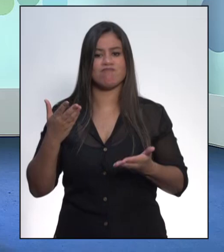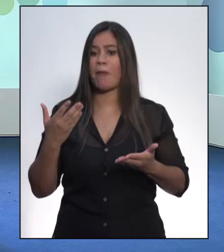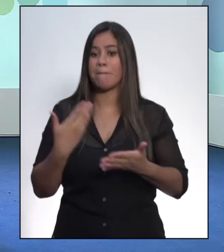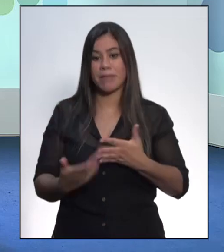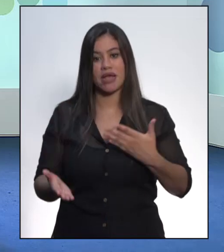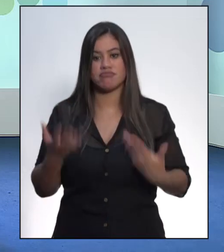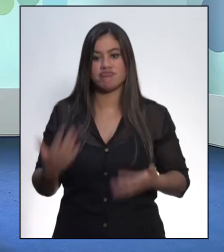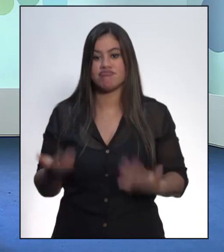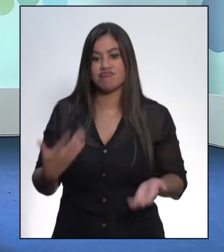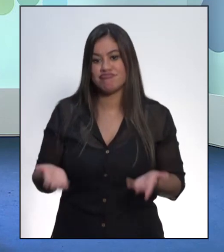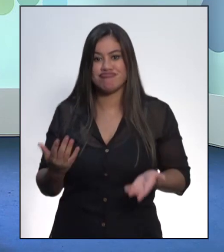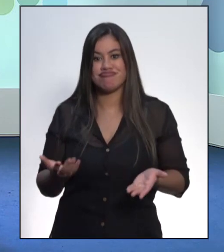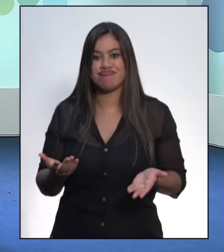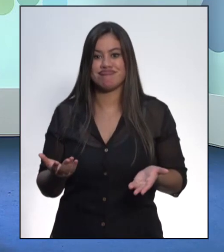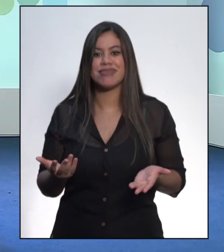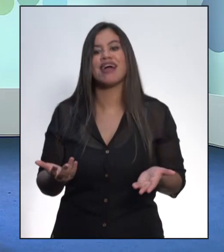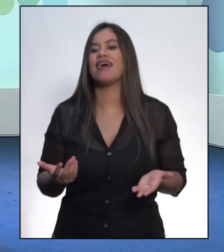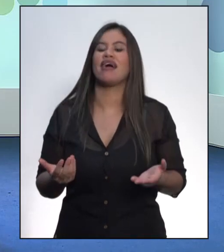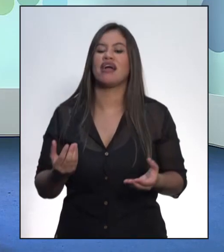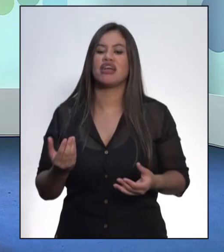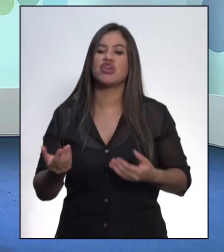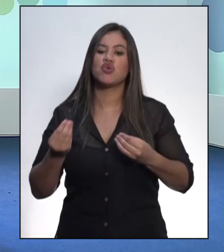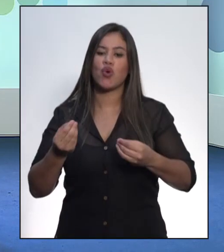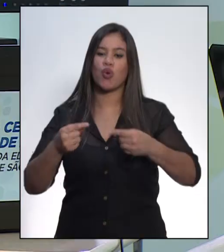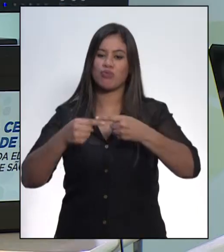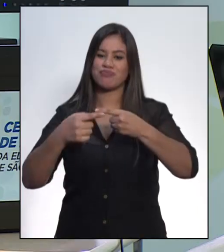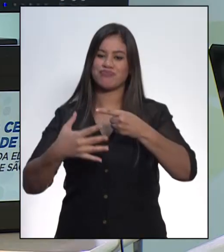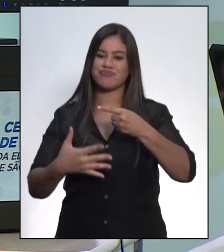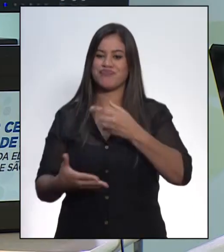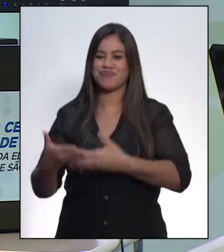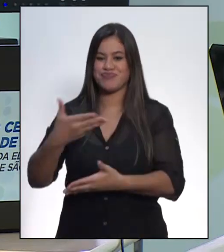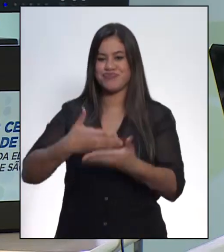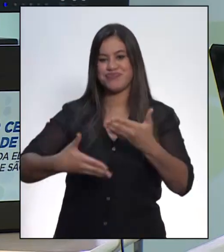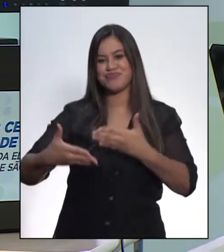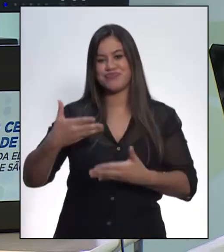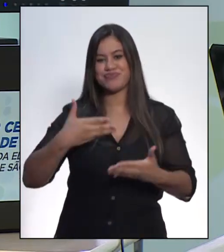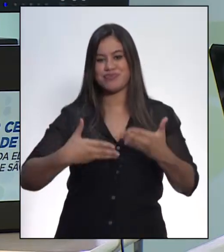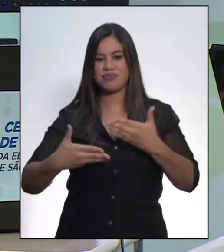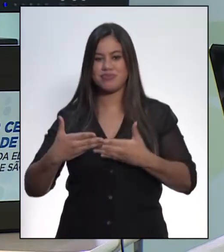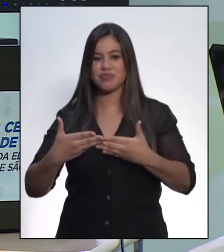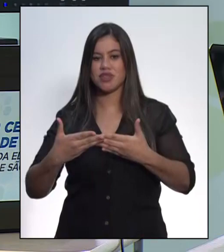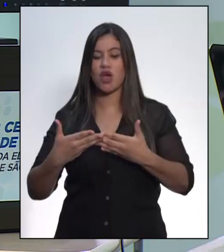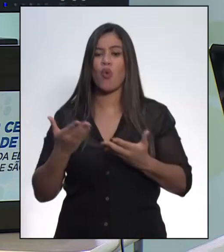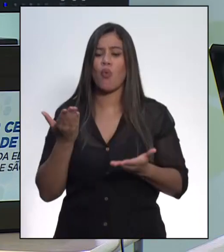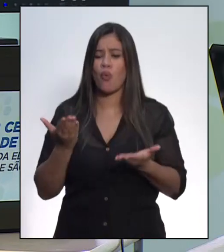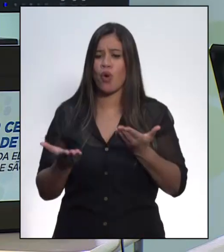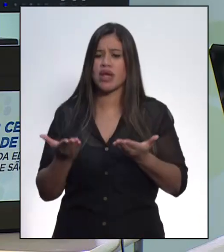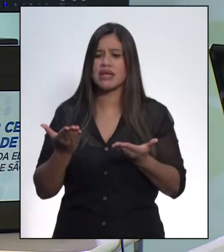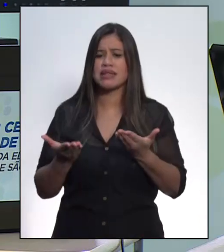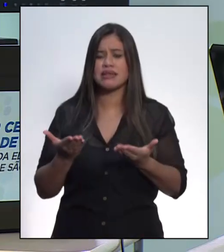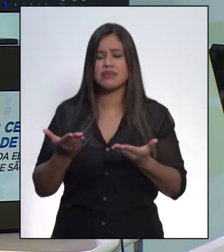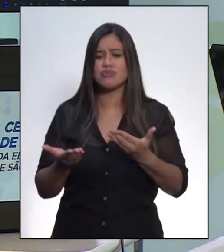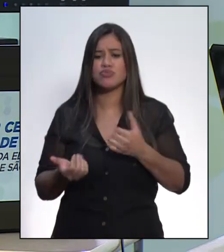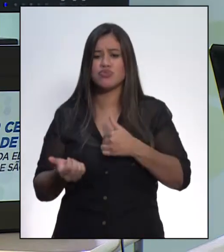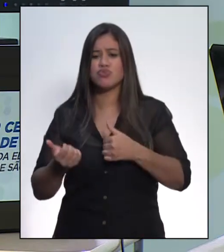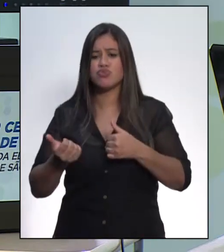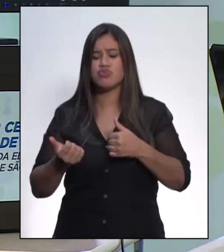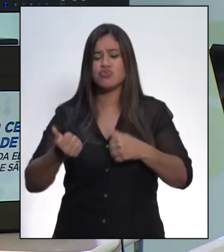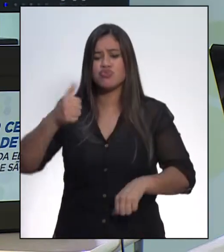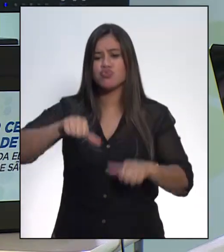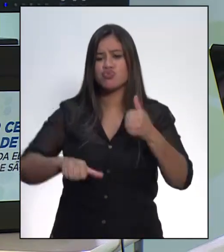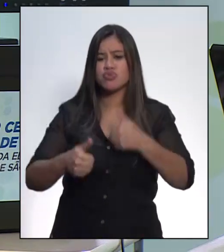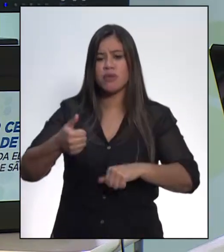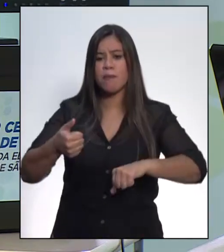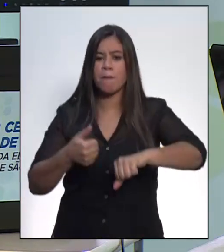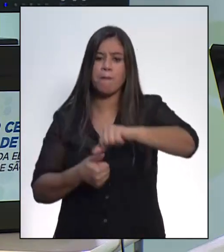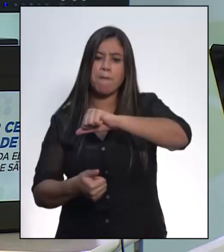certo? Então, para interagir no chat, pessoal, como o equilíbrio químico pode ser alterado? O que eu tenho